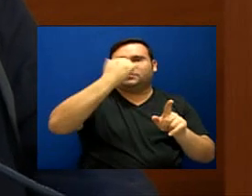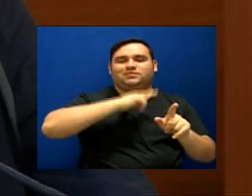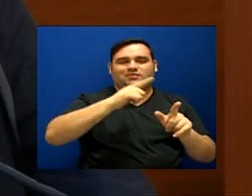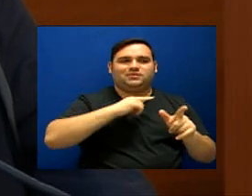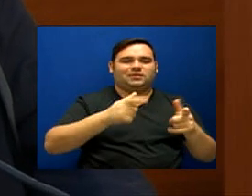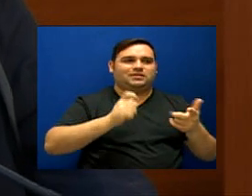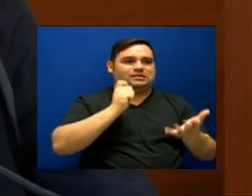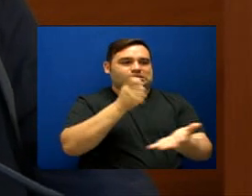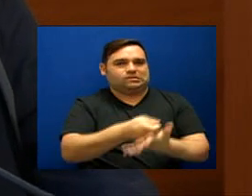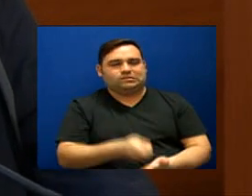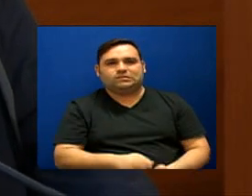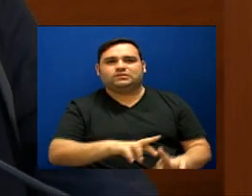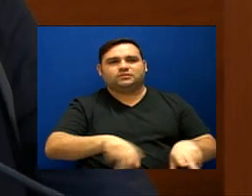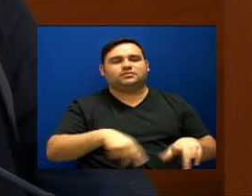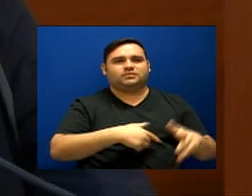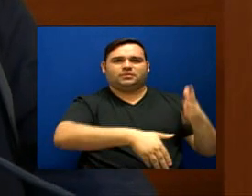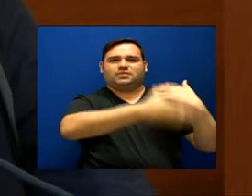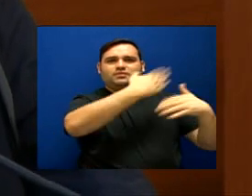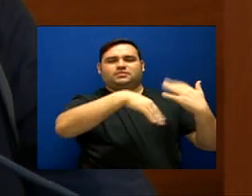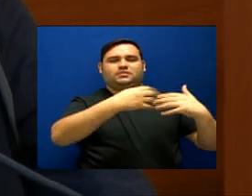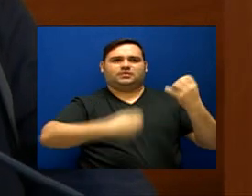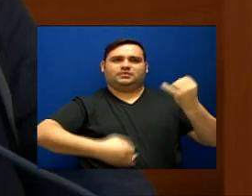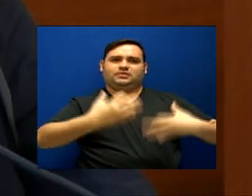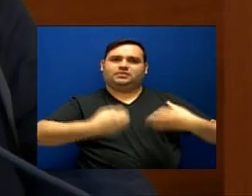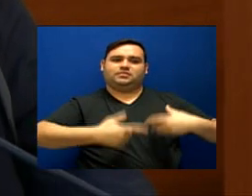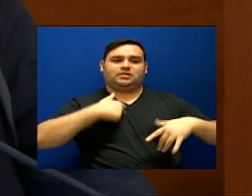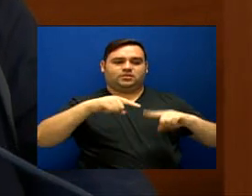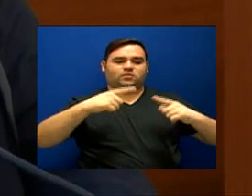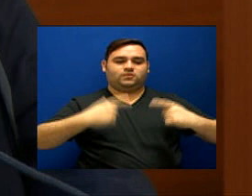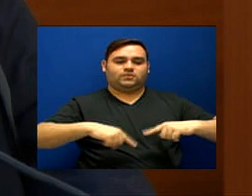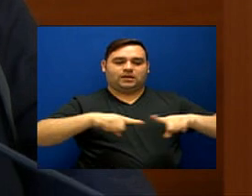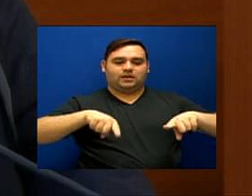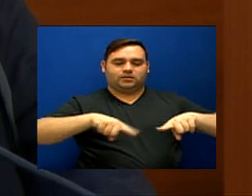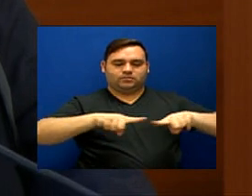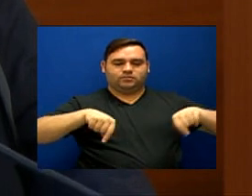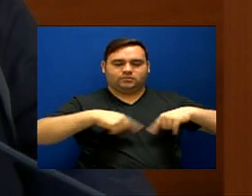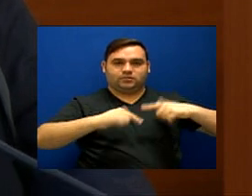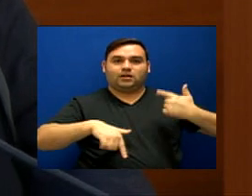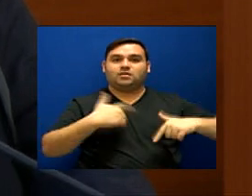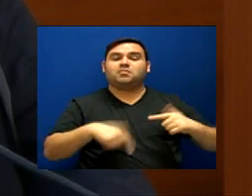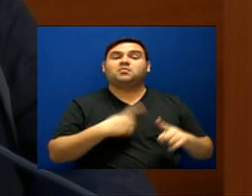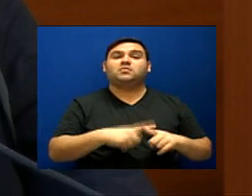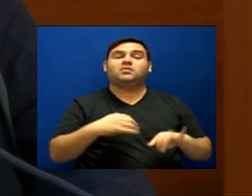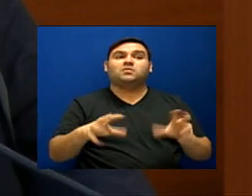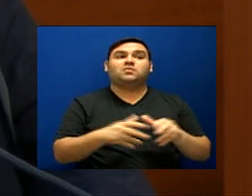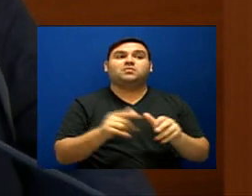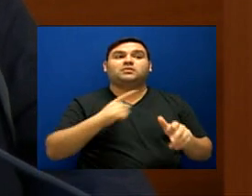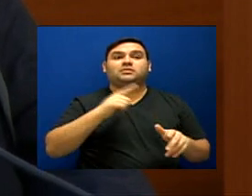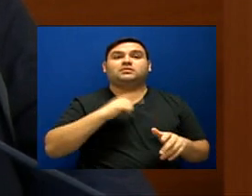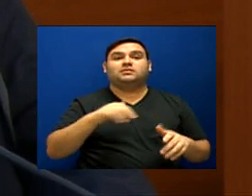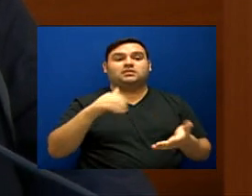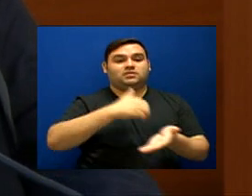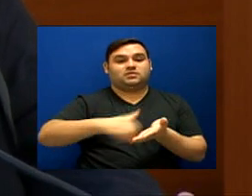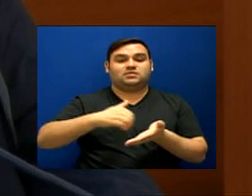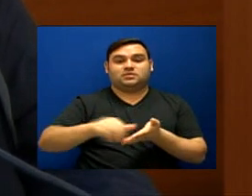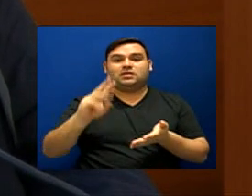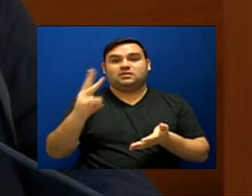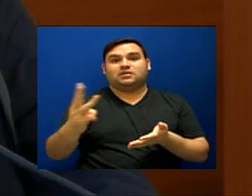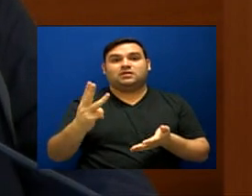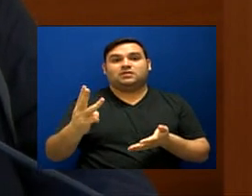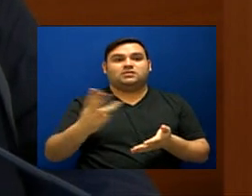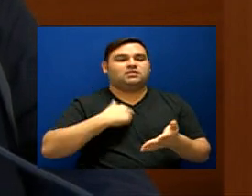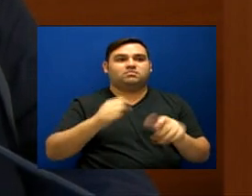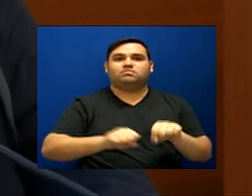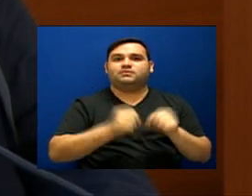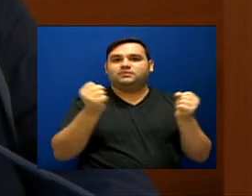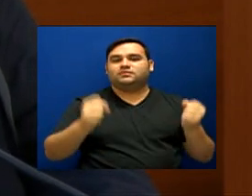nessas contas, na última prestação de contas do meu gabinete, em que a assessoria pegou 3 cartuchos ao mesmo tempo, daí